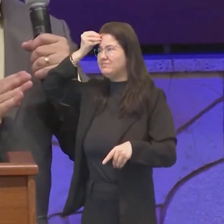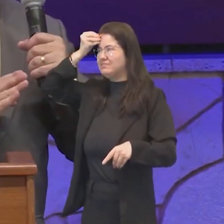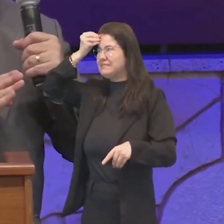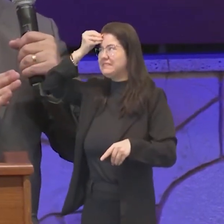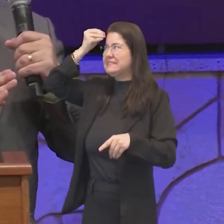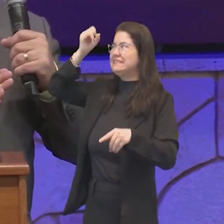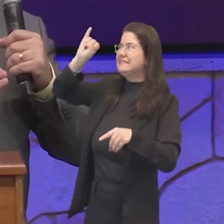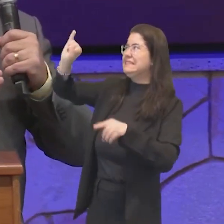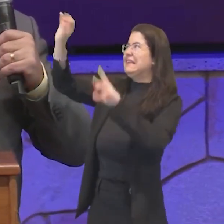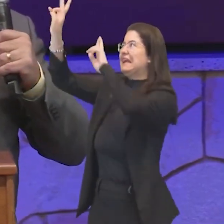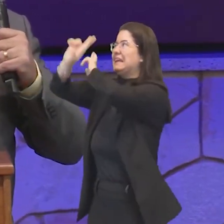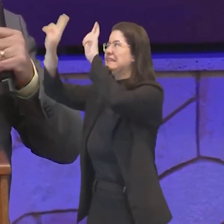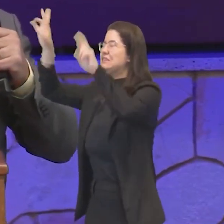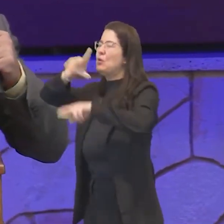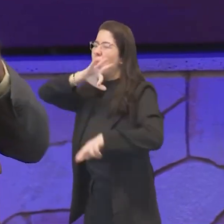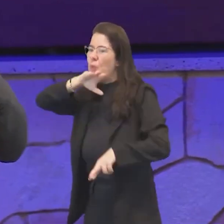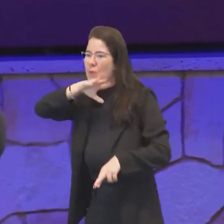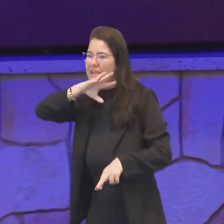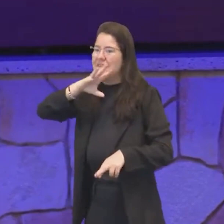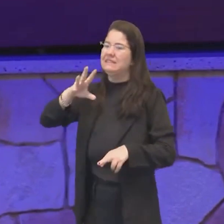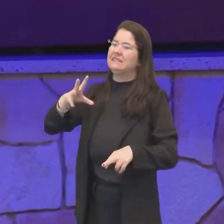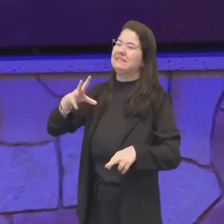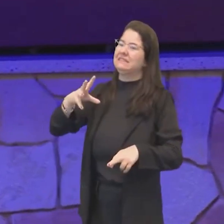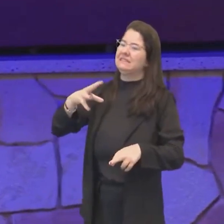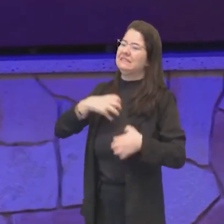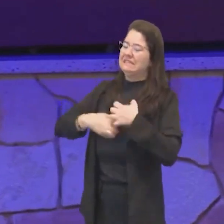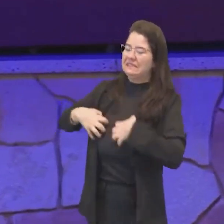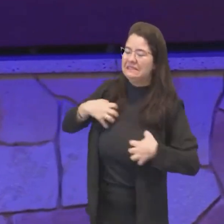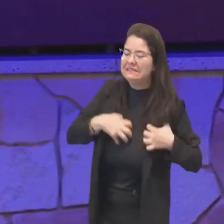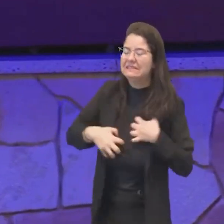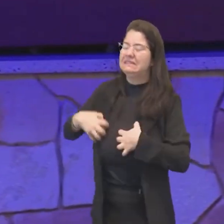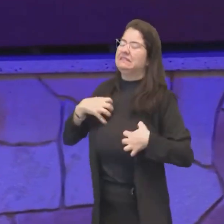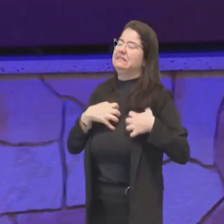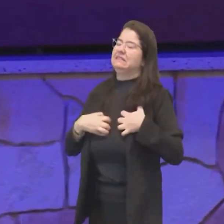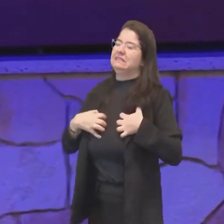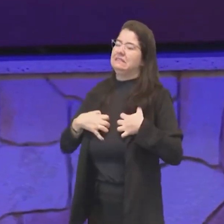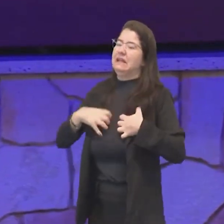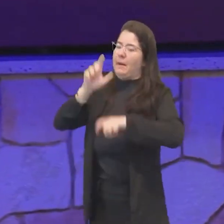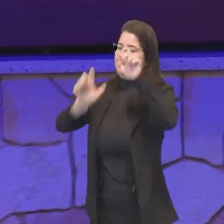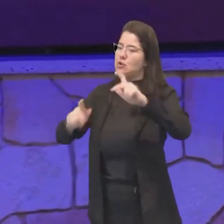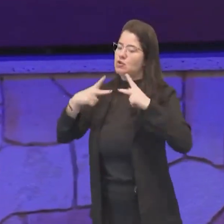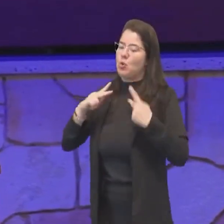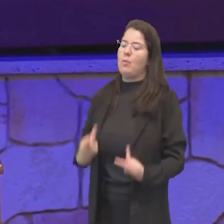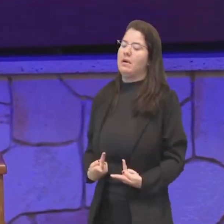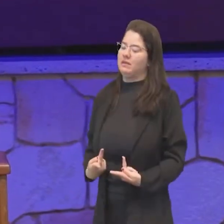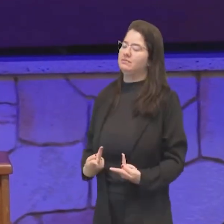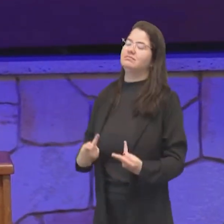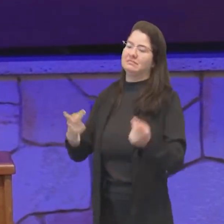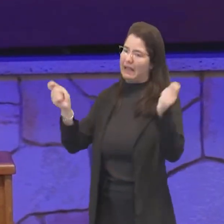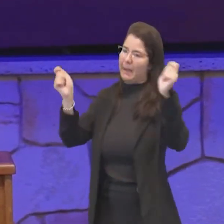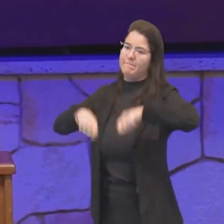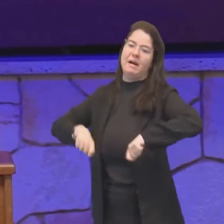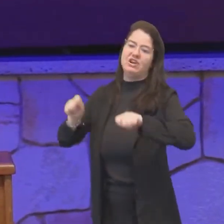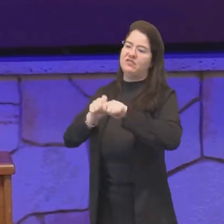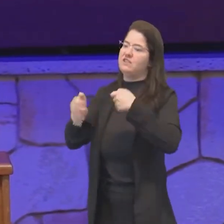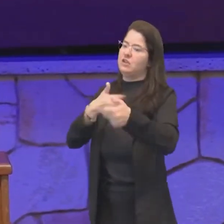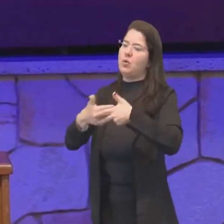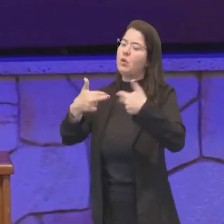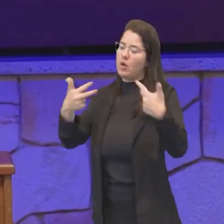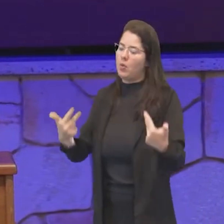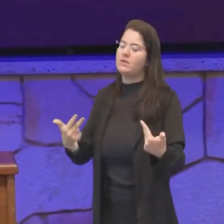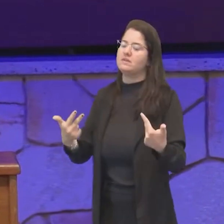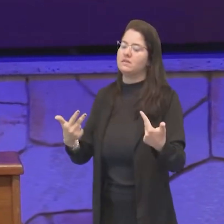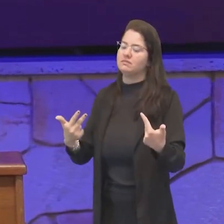coisa. O ser humano é capaz de qualquer coisa. E quando a questão é sacrificar, ele sobe o